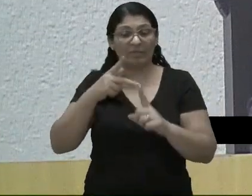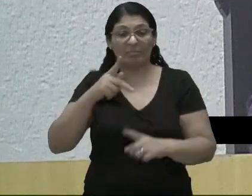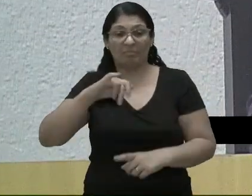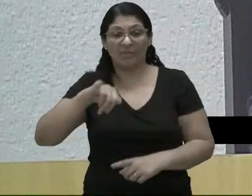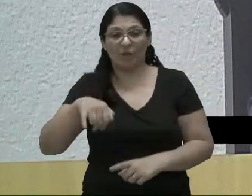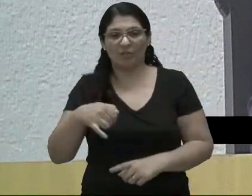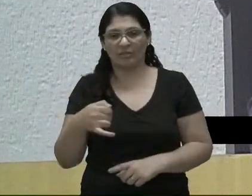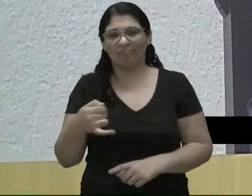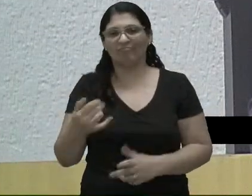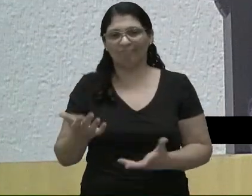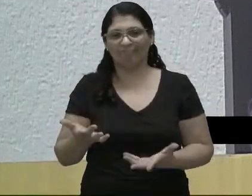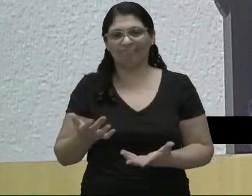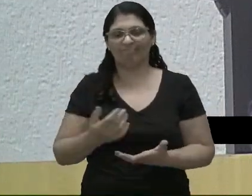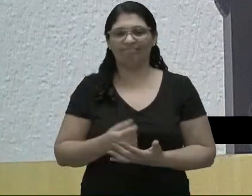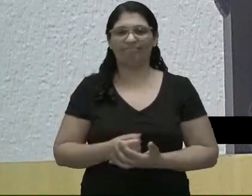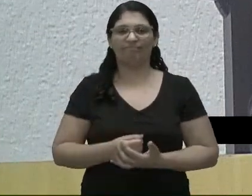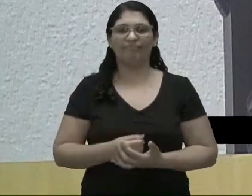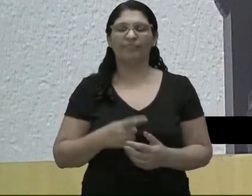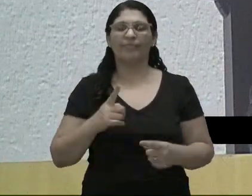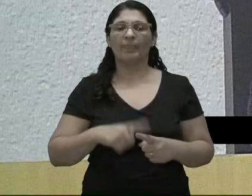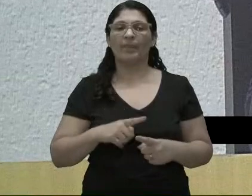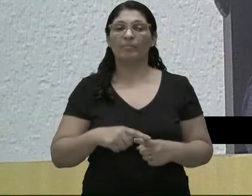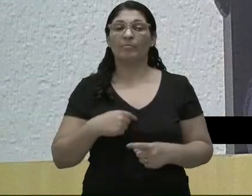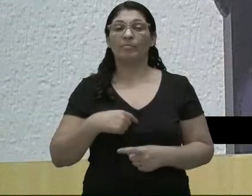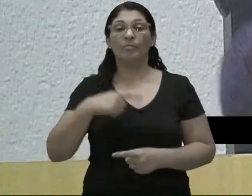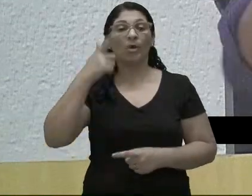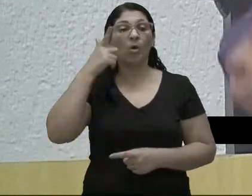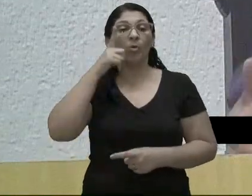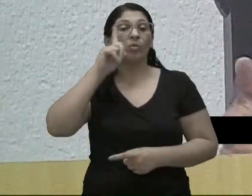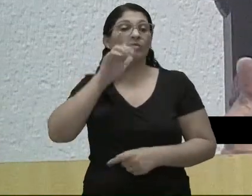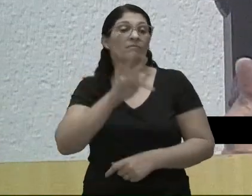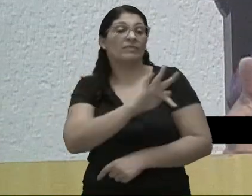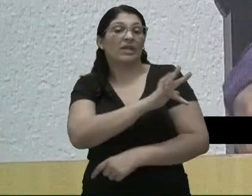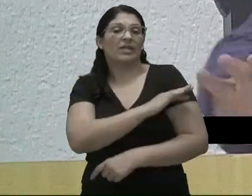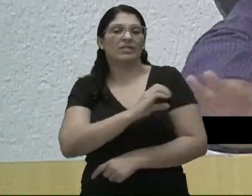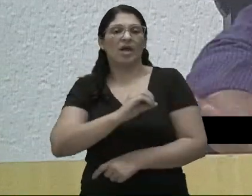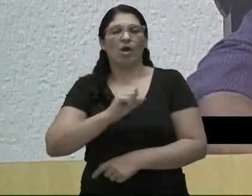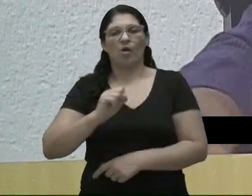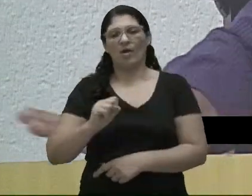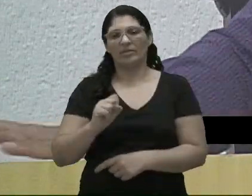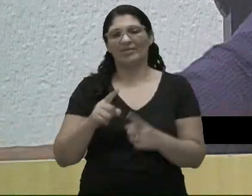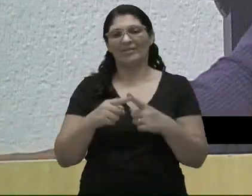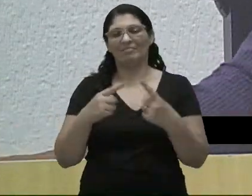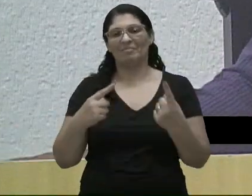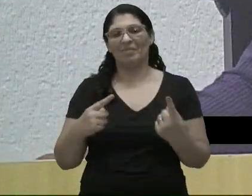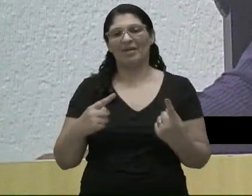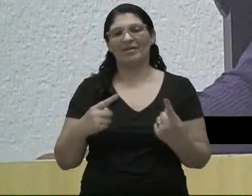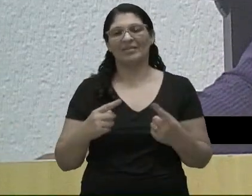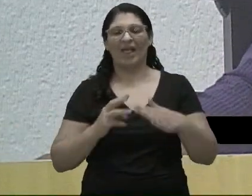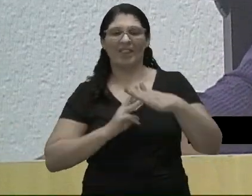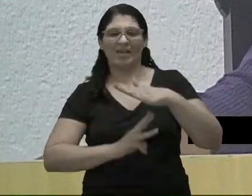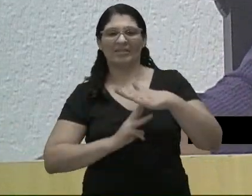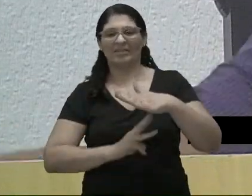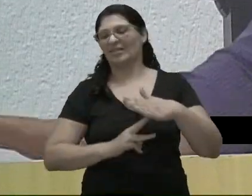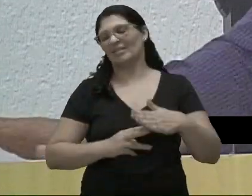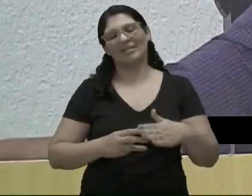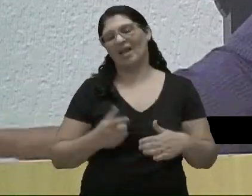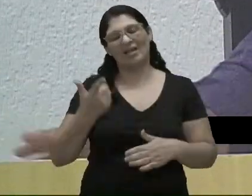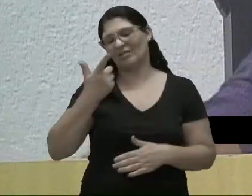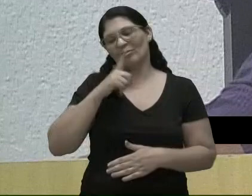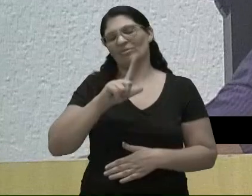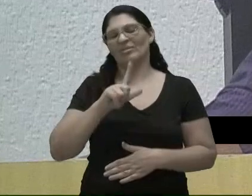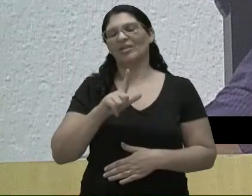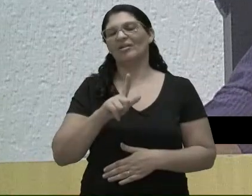tá? Porque eu consigo fiscalizar a OS. Agora, as terceirizadas, eu fico muito preocupado,